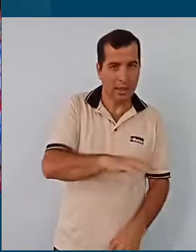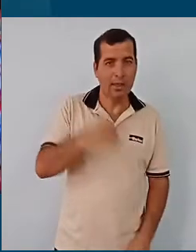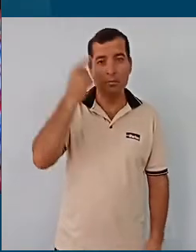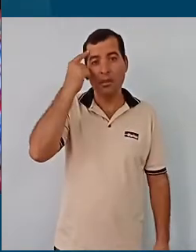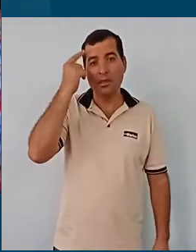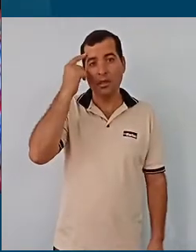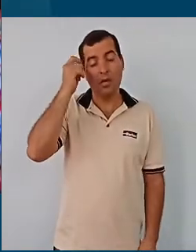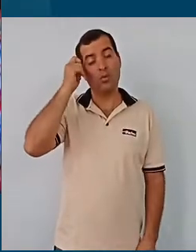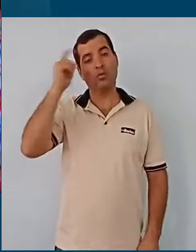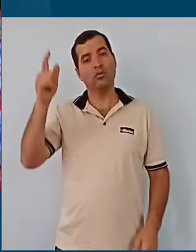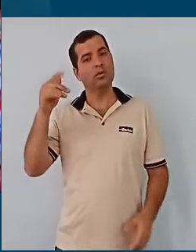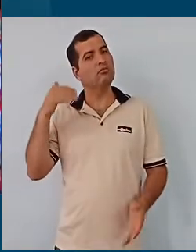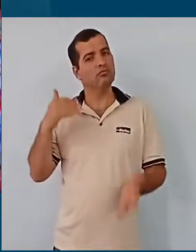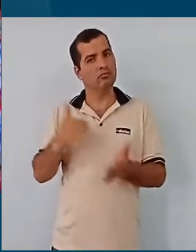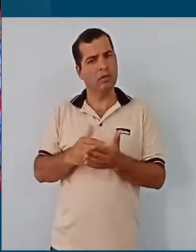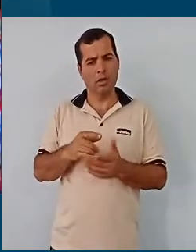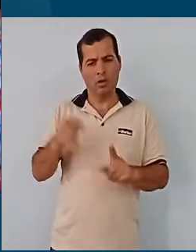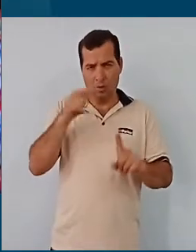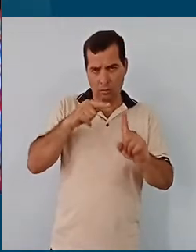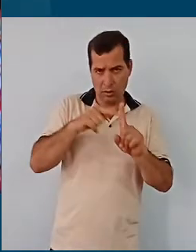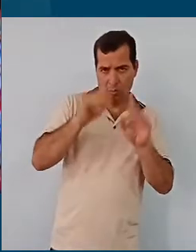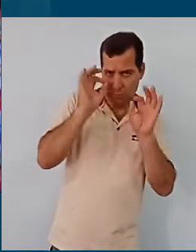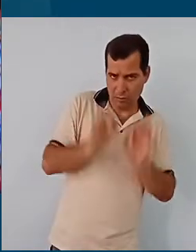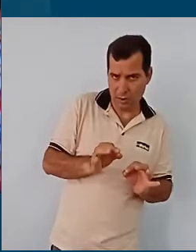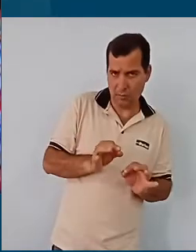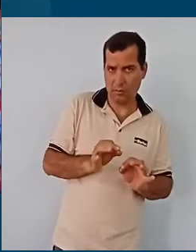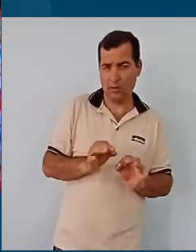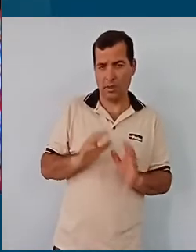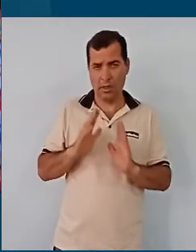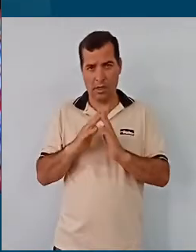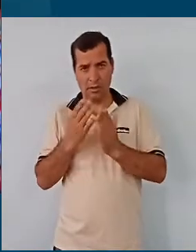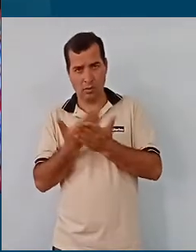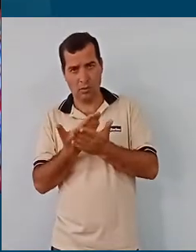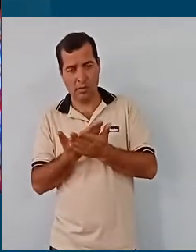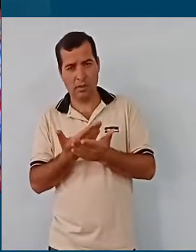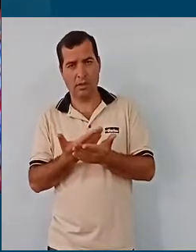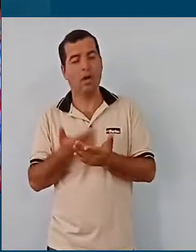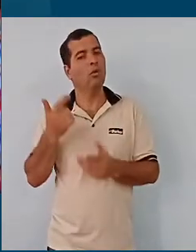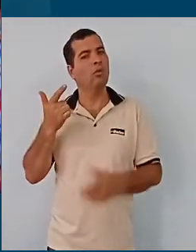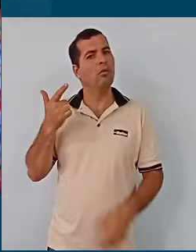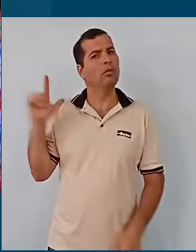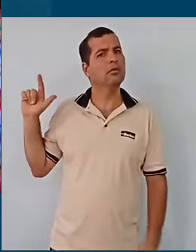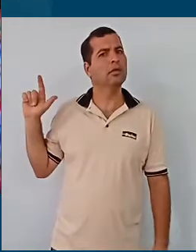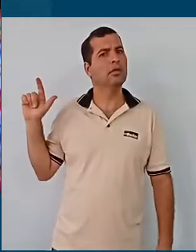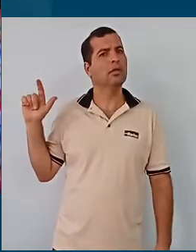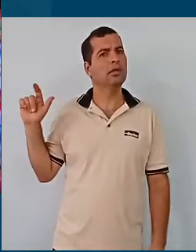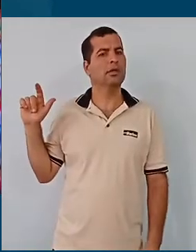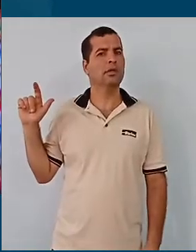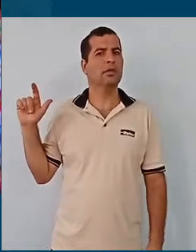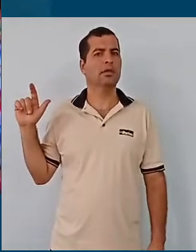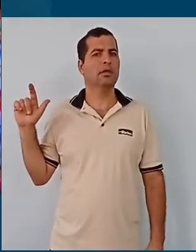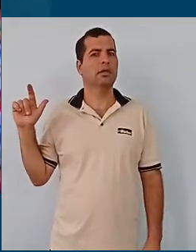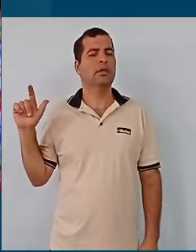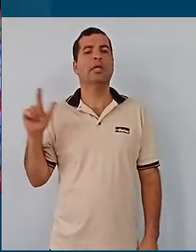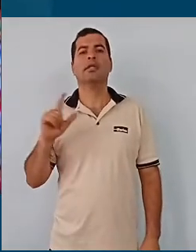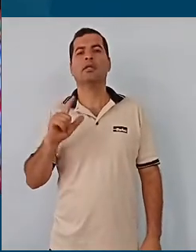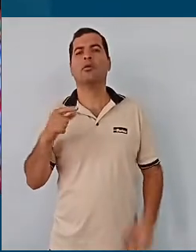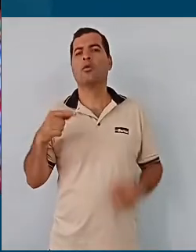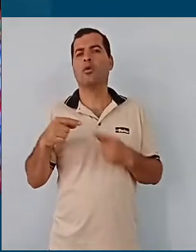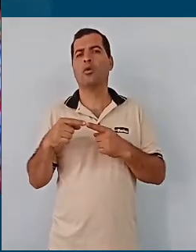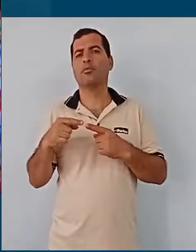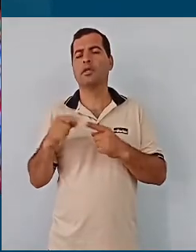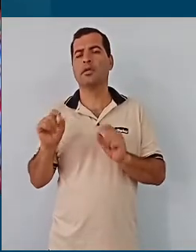objetivo proposto, quer dizer, o objetivo da escola. E a outra, as duas outras, têm a ver